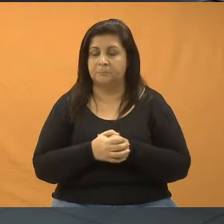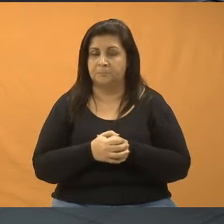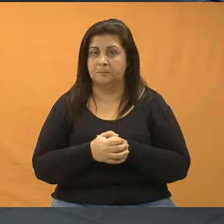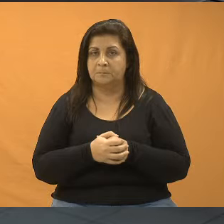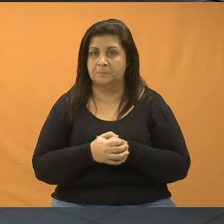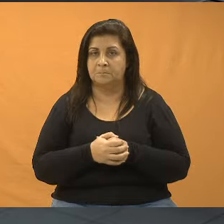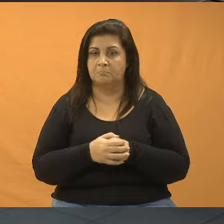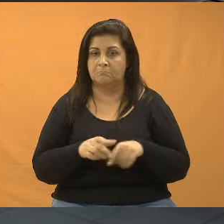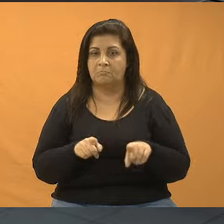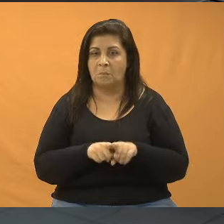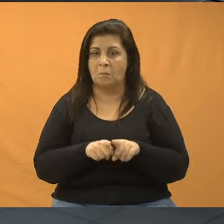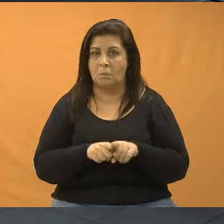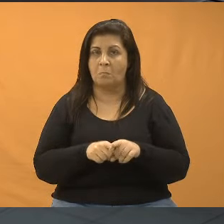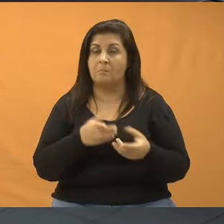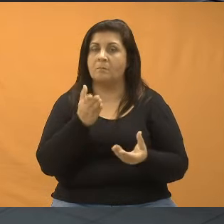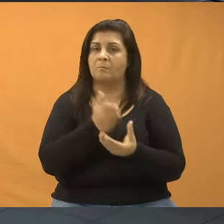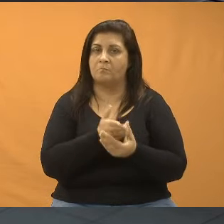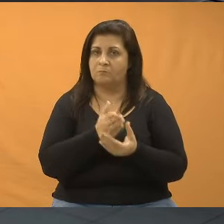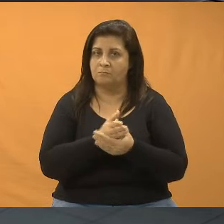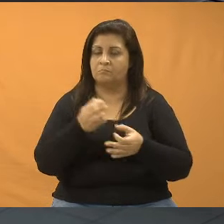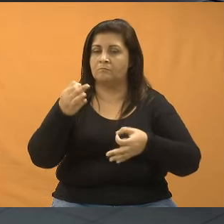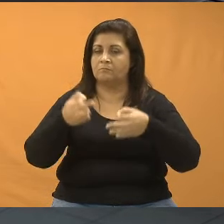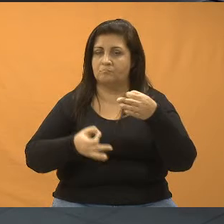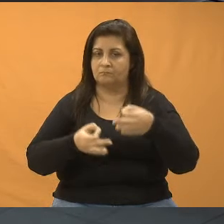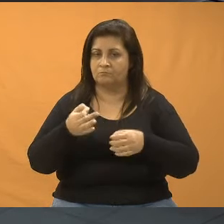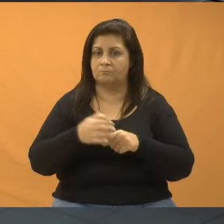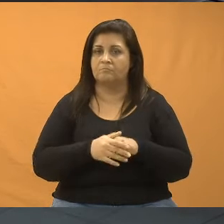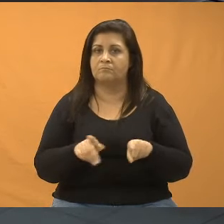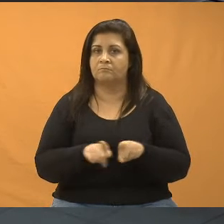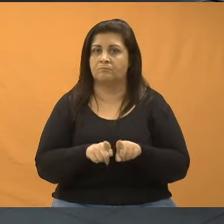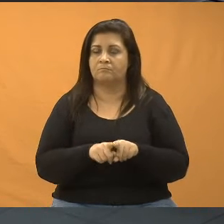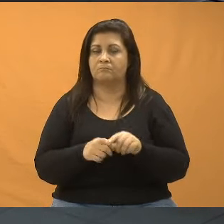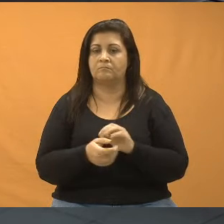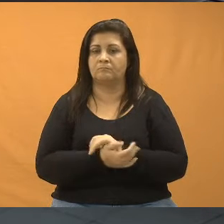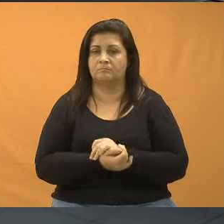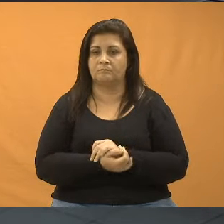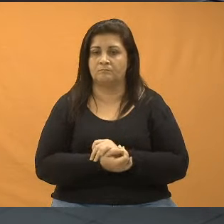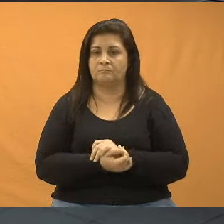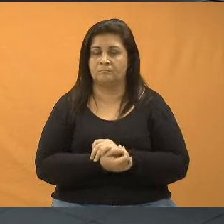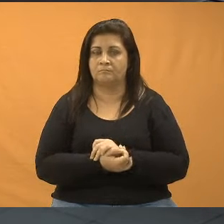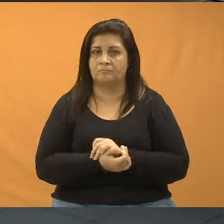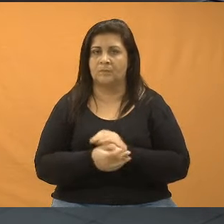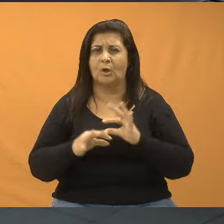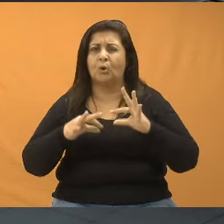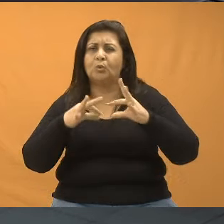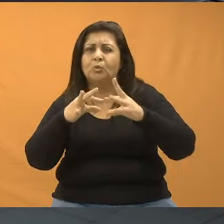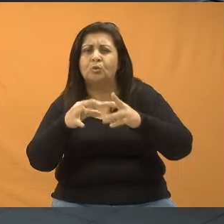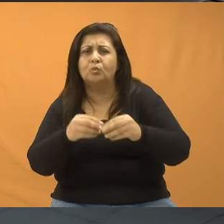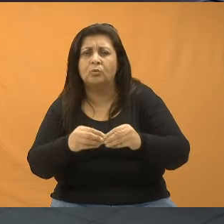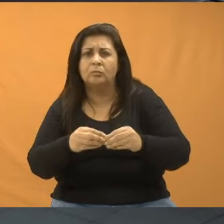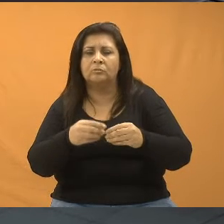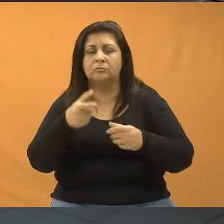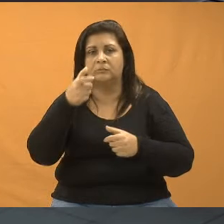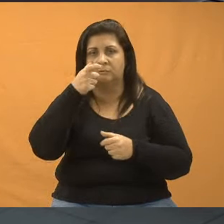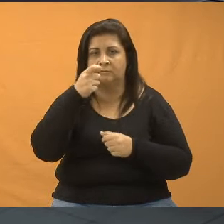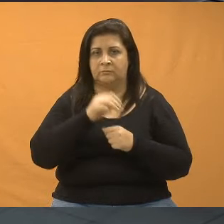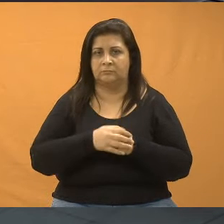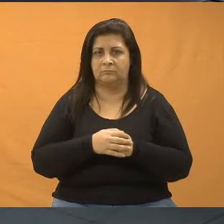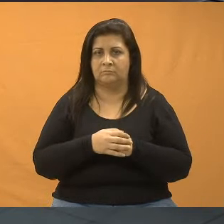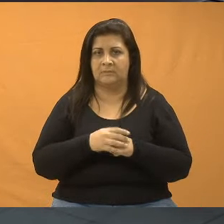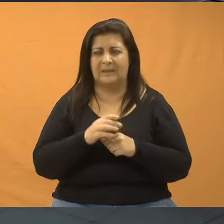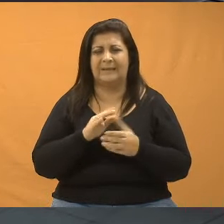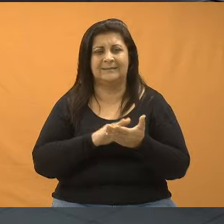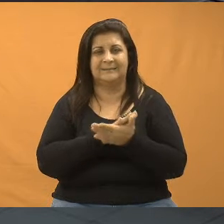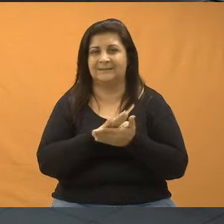né? É um processo jurídico, né? Então, também, ambos os lados, nenhum dos lados é